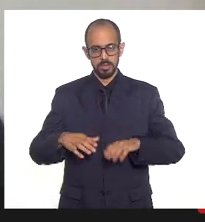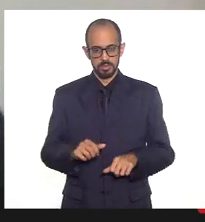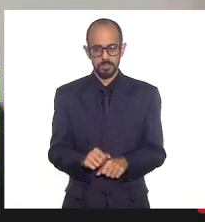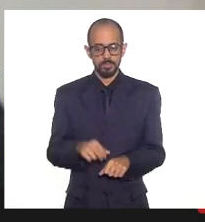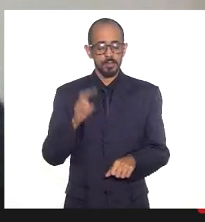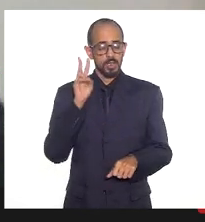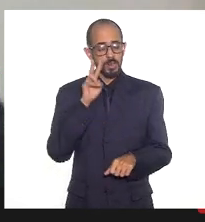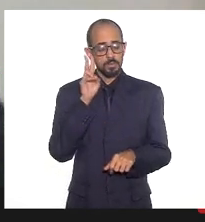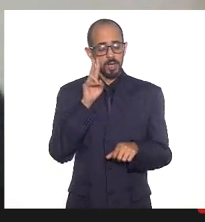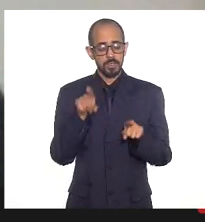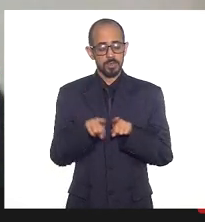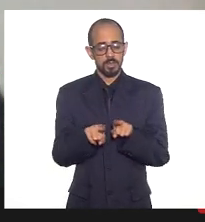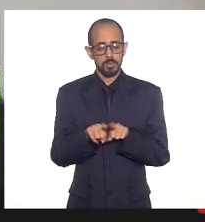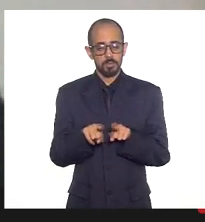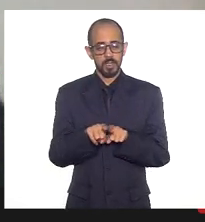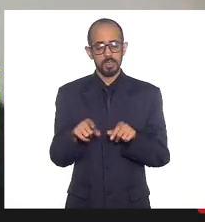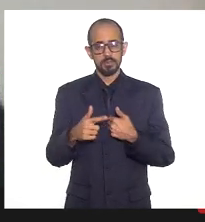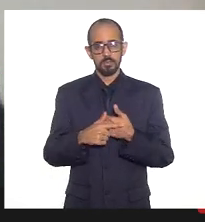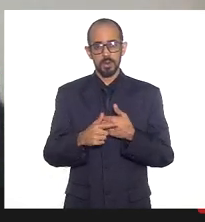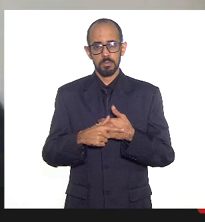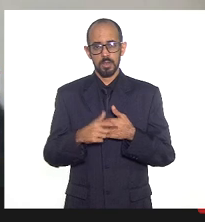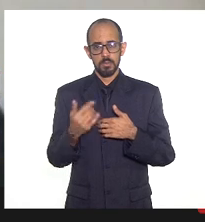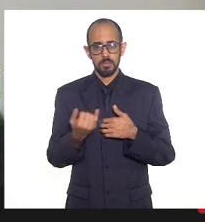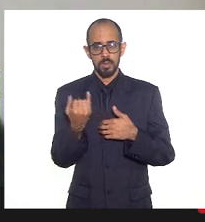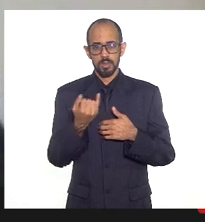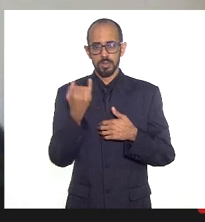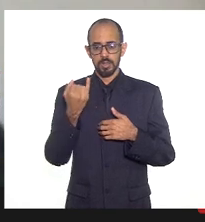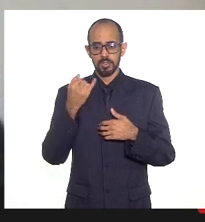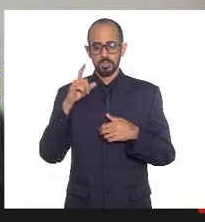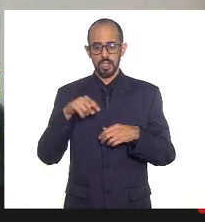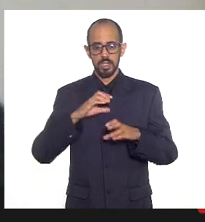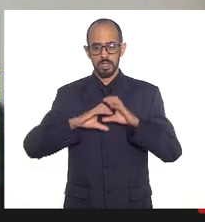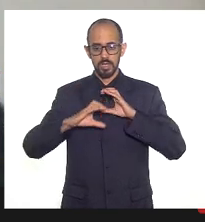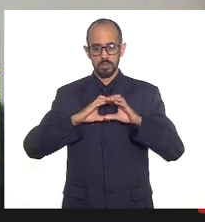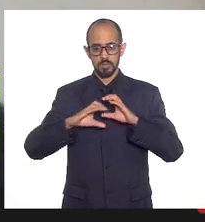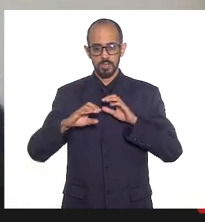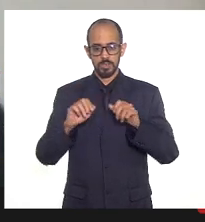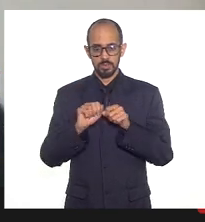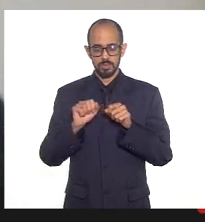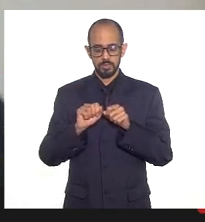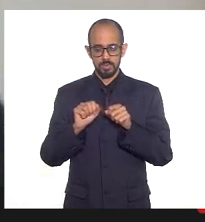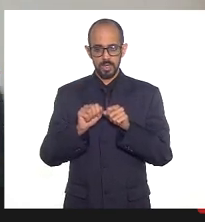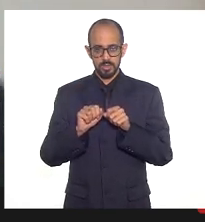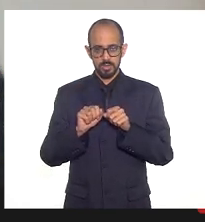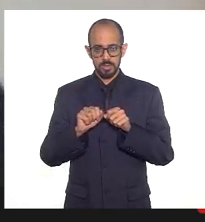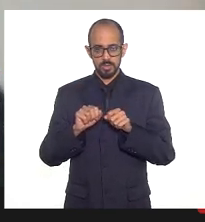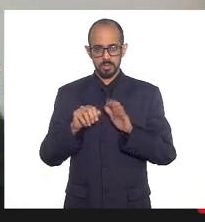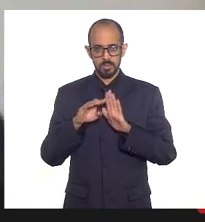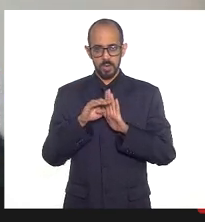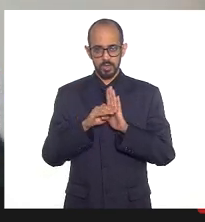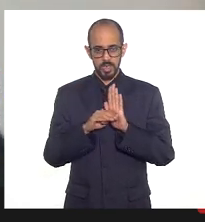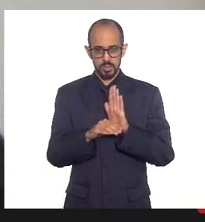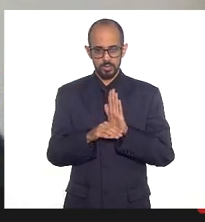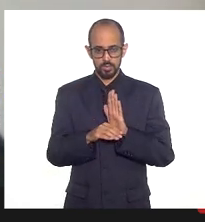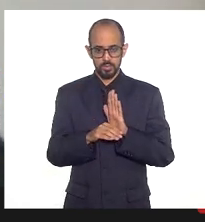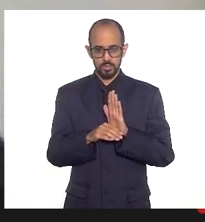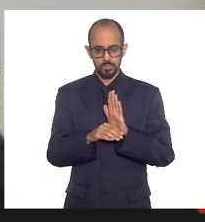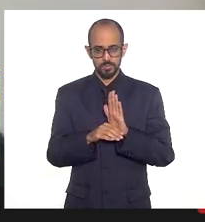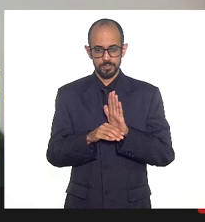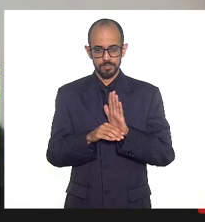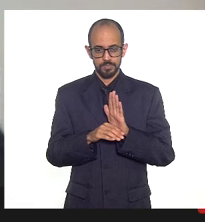lembrando desse papel importante também que a comunicação pública cumpre nesse processo todo, né, da